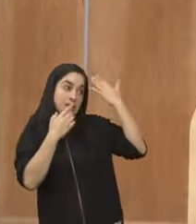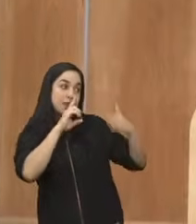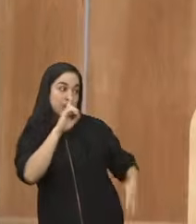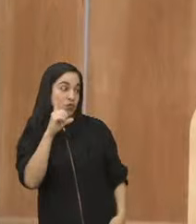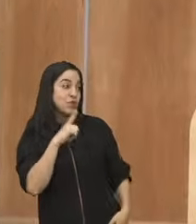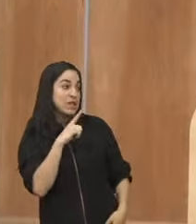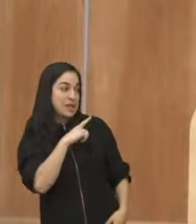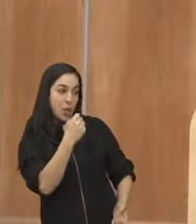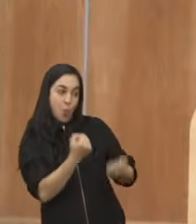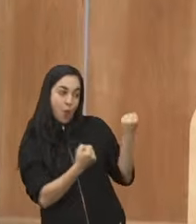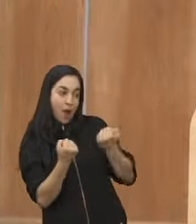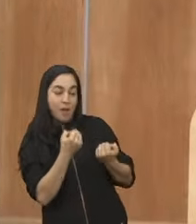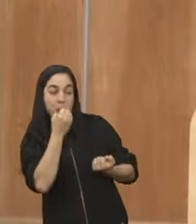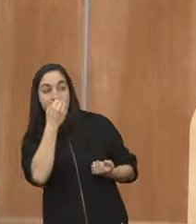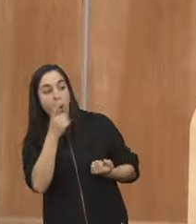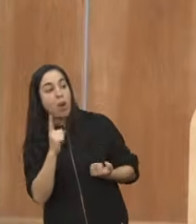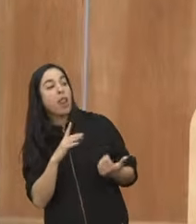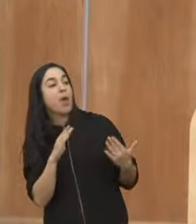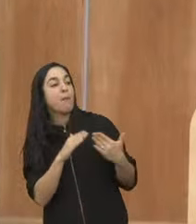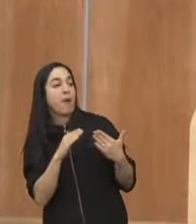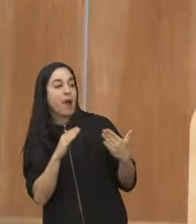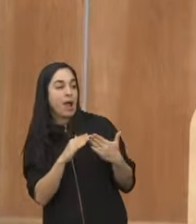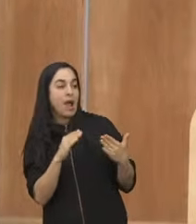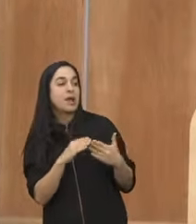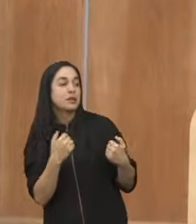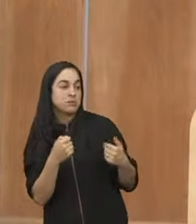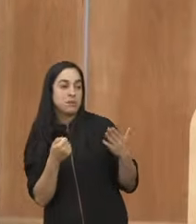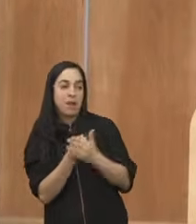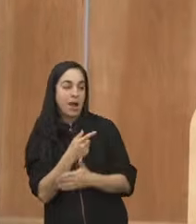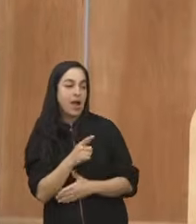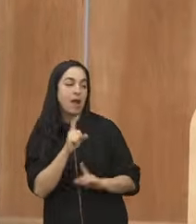está com um carro bom, que você tem uma casa que você tem que pagar.